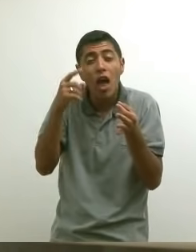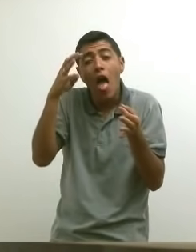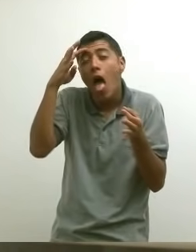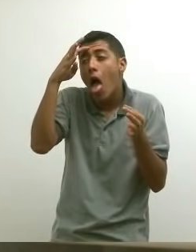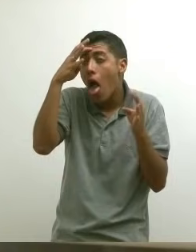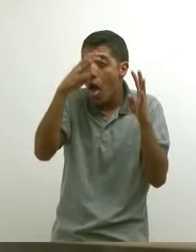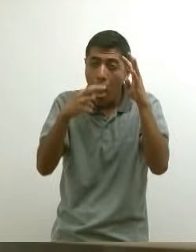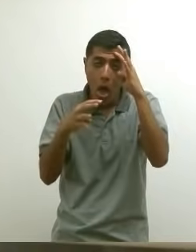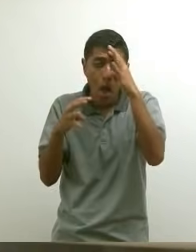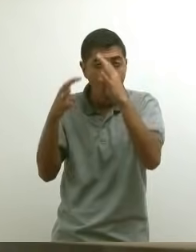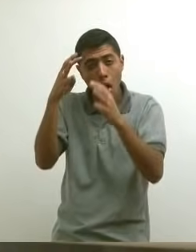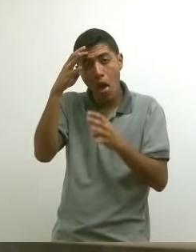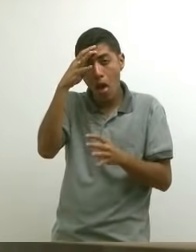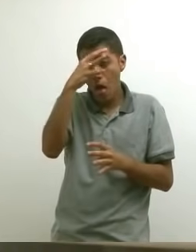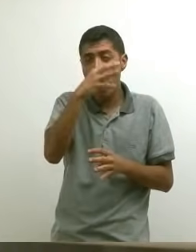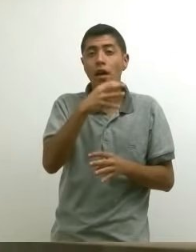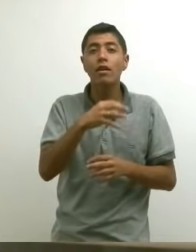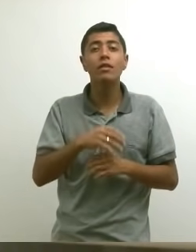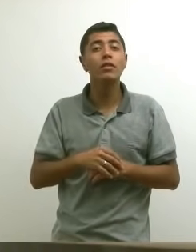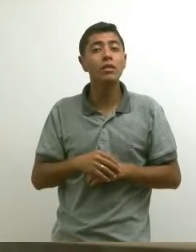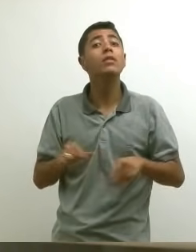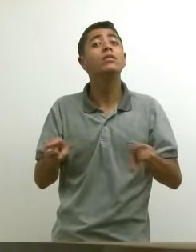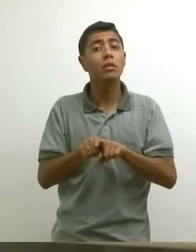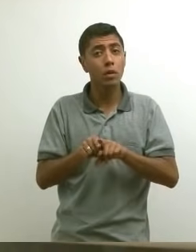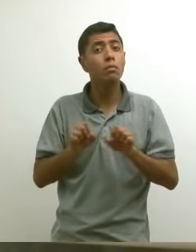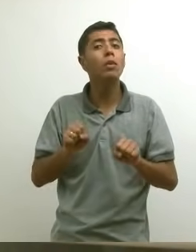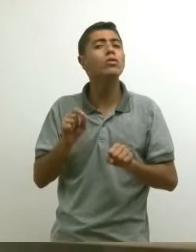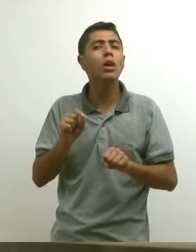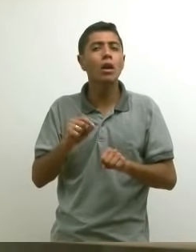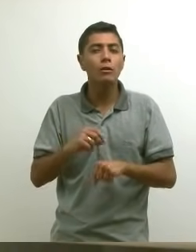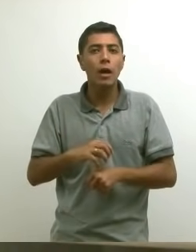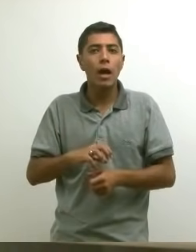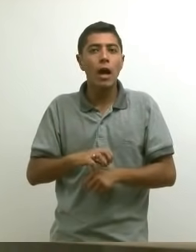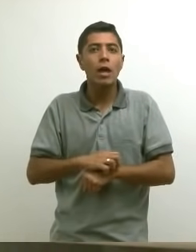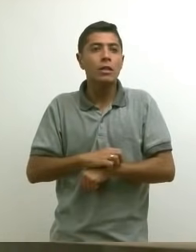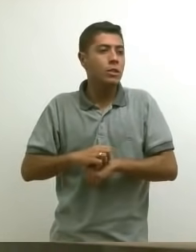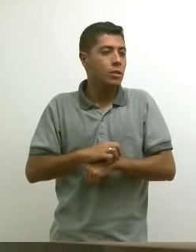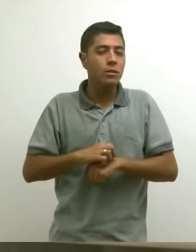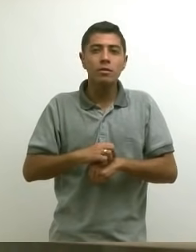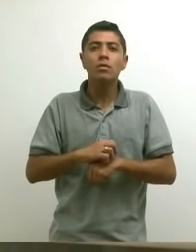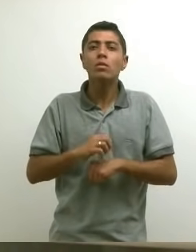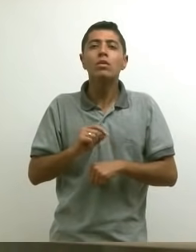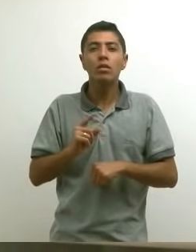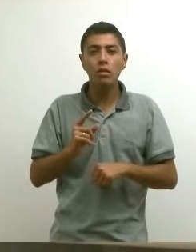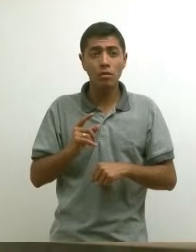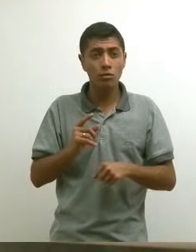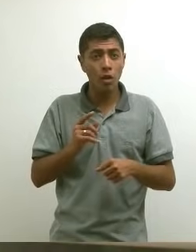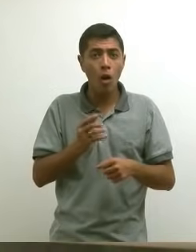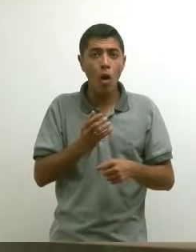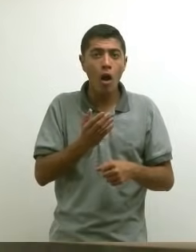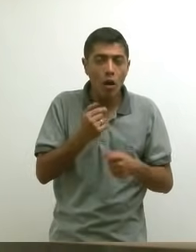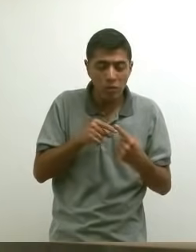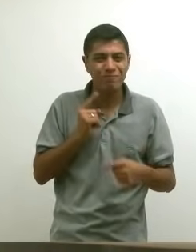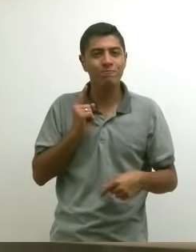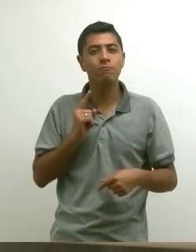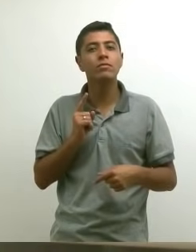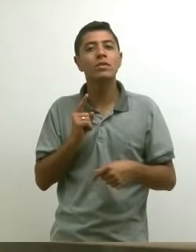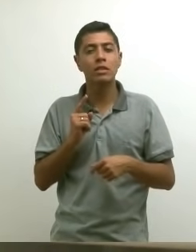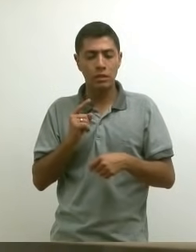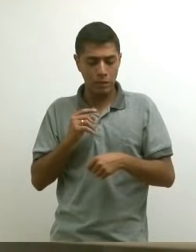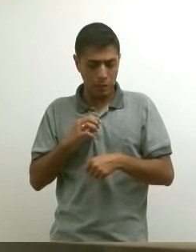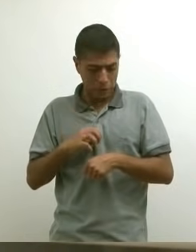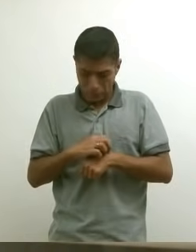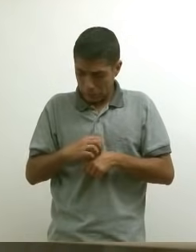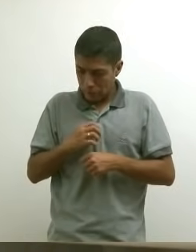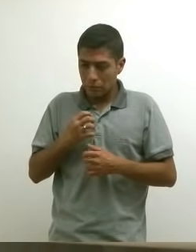nada mais é do que uma hipersensibilidade ambiente em que o atacou o ambiente em vez de eu me entrego uma harmonia com o ambiente o